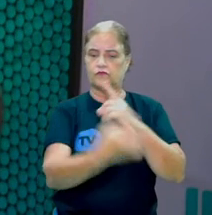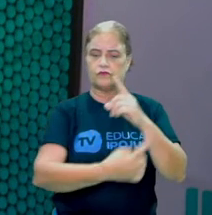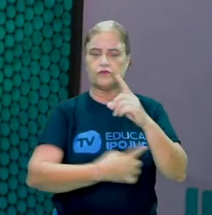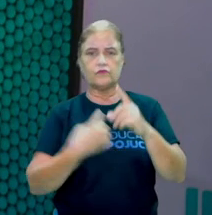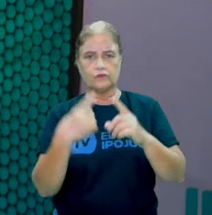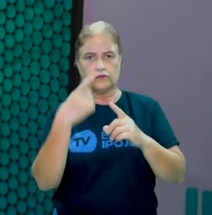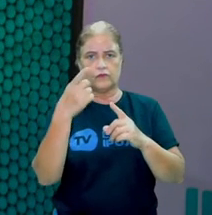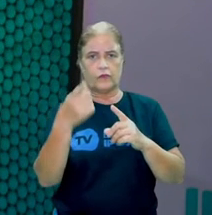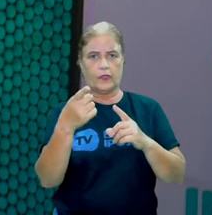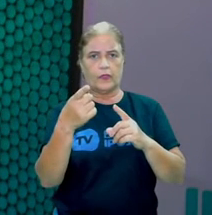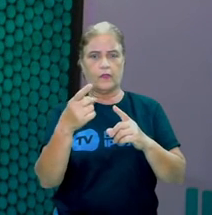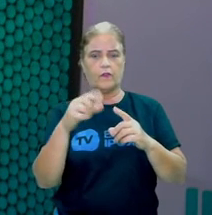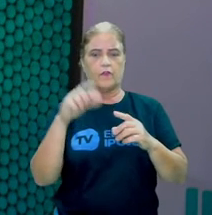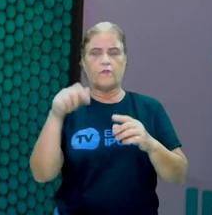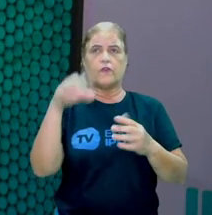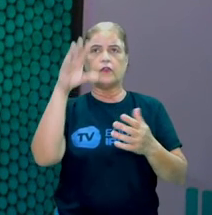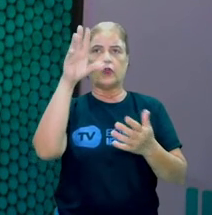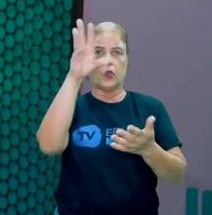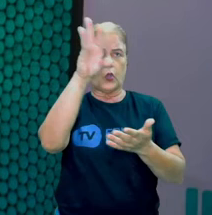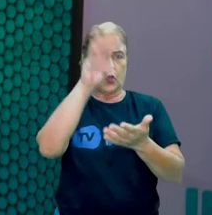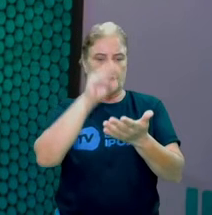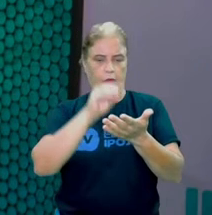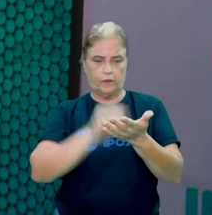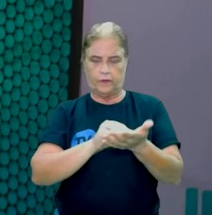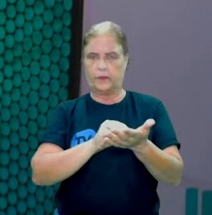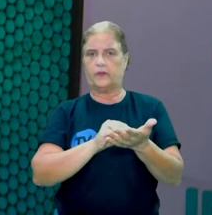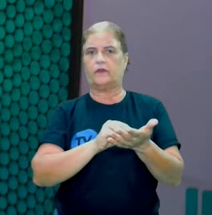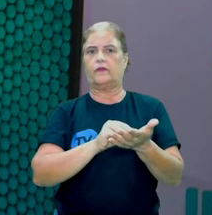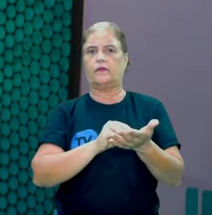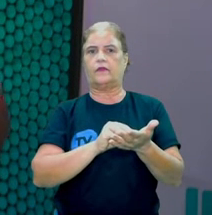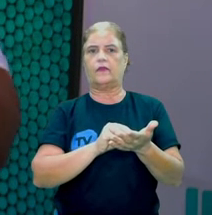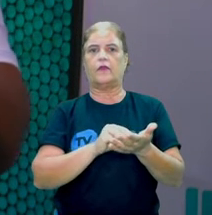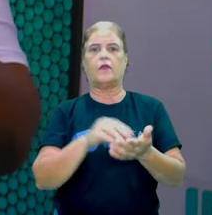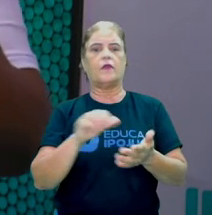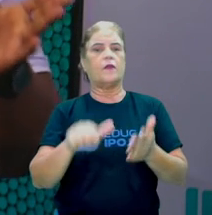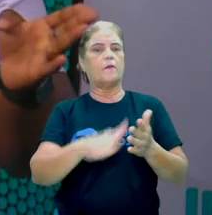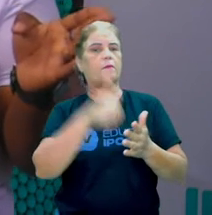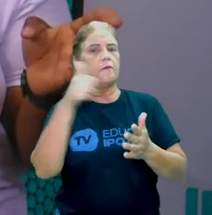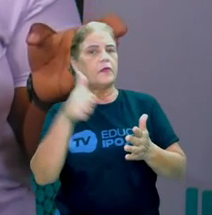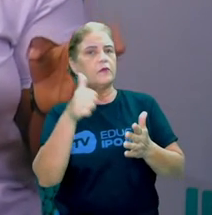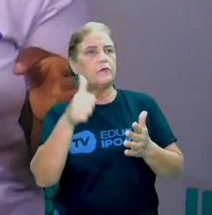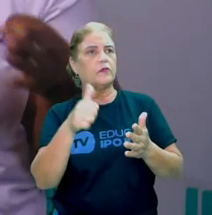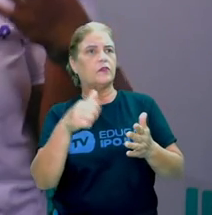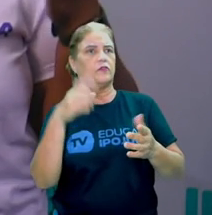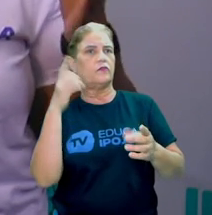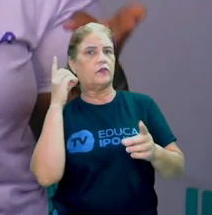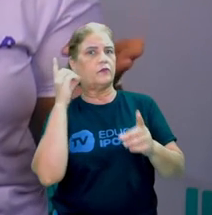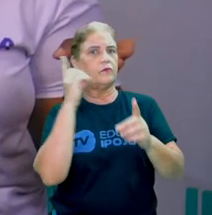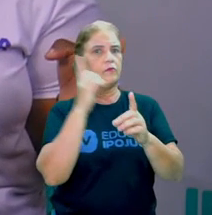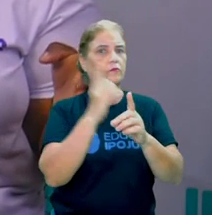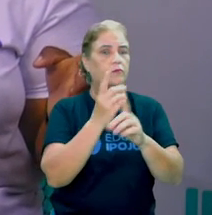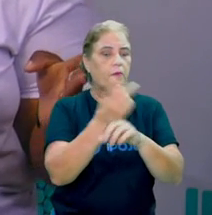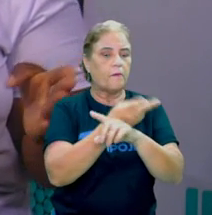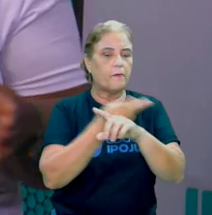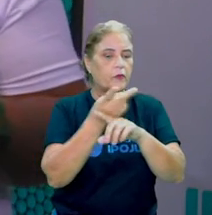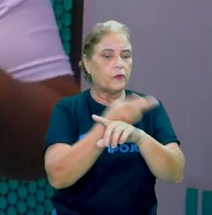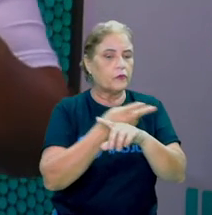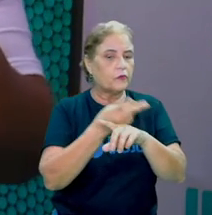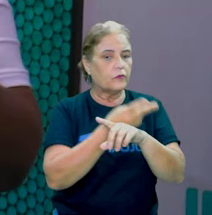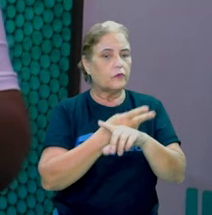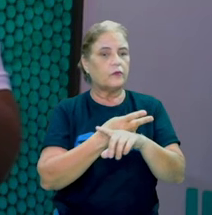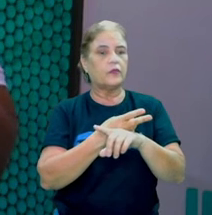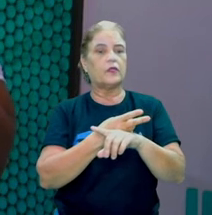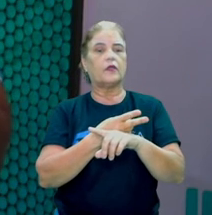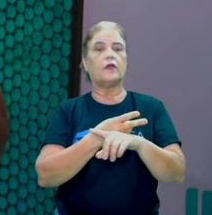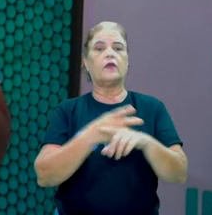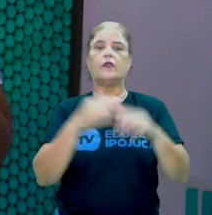vai reescrevê-los, certo? Identificar no seu ambiente, na sua casa,